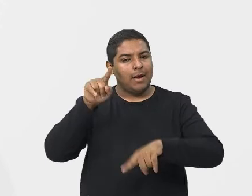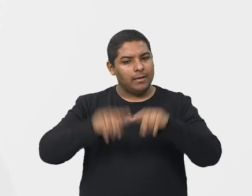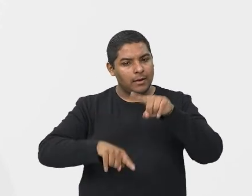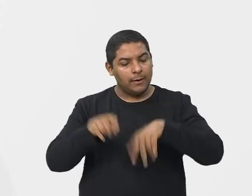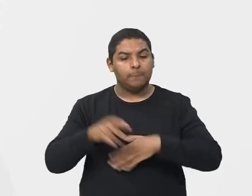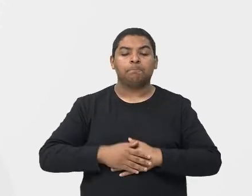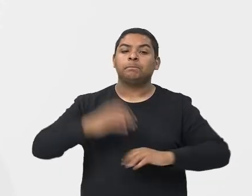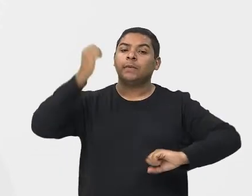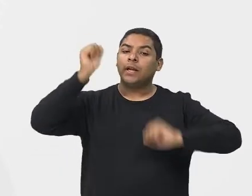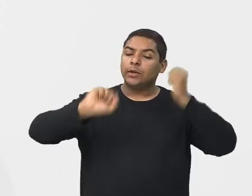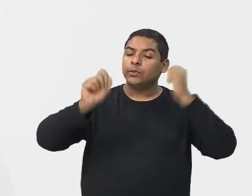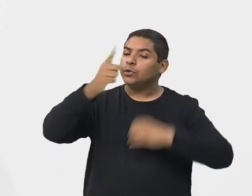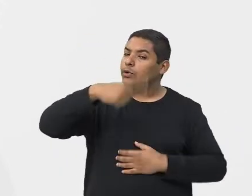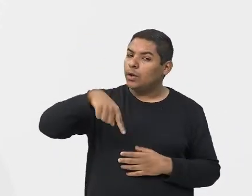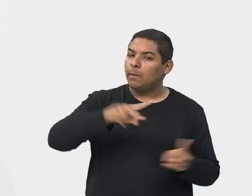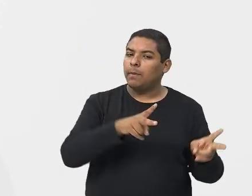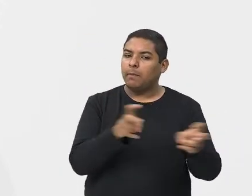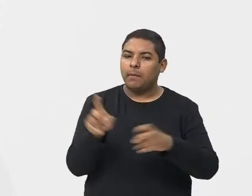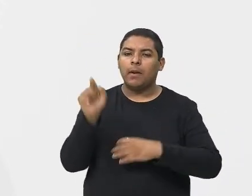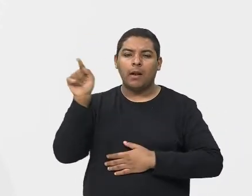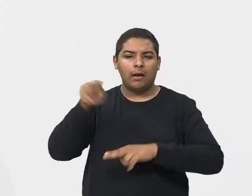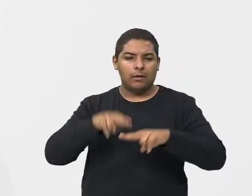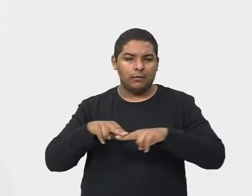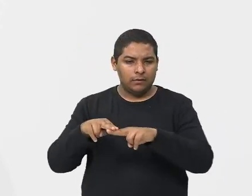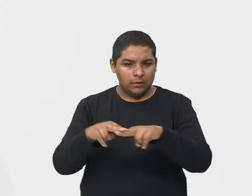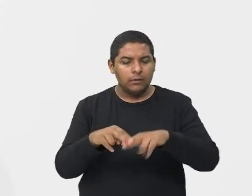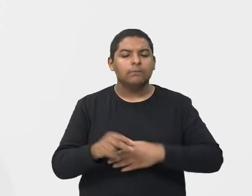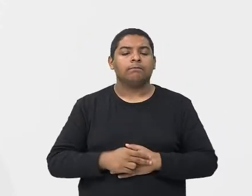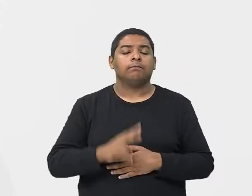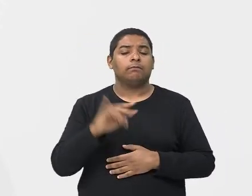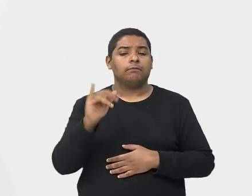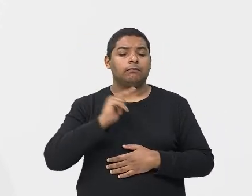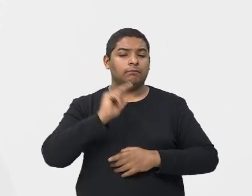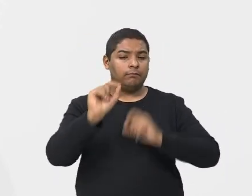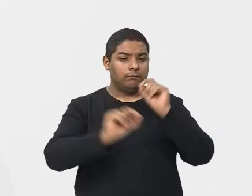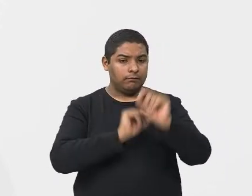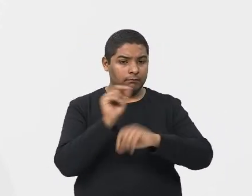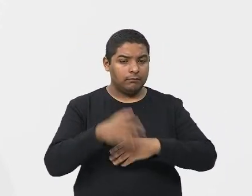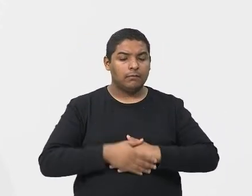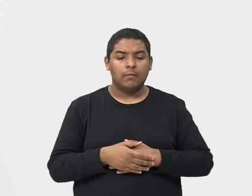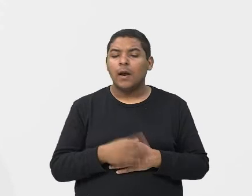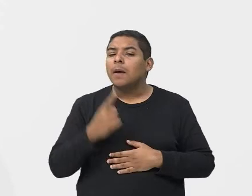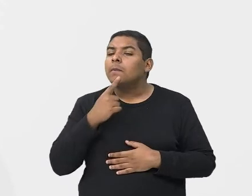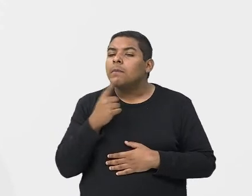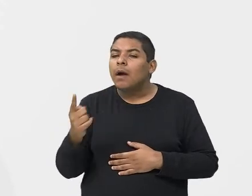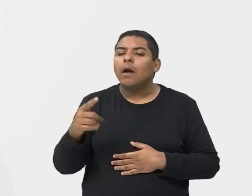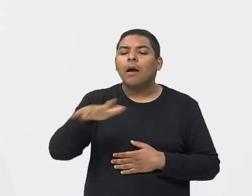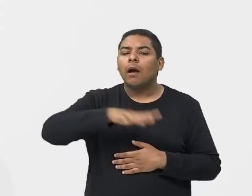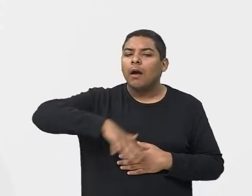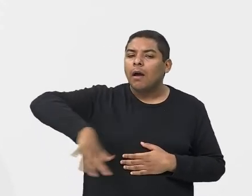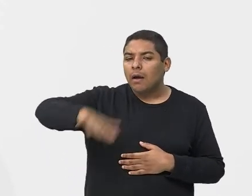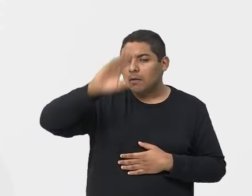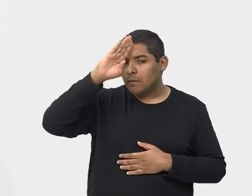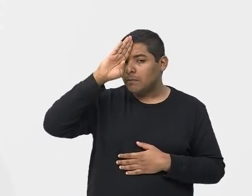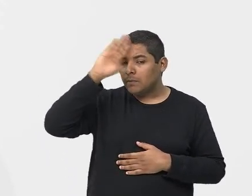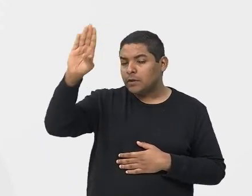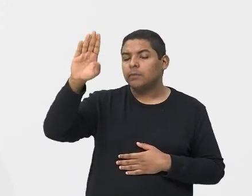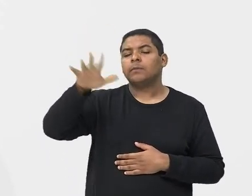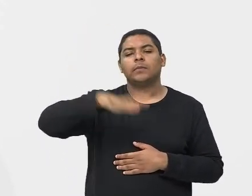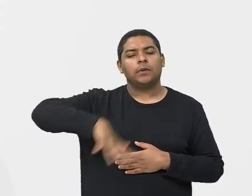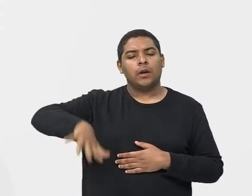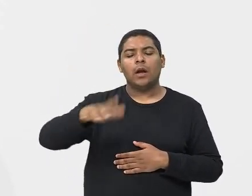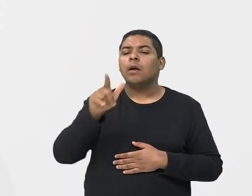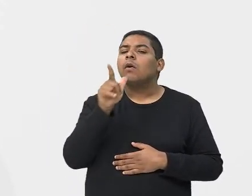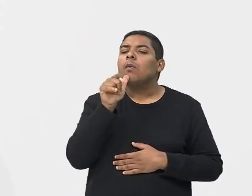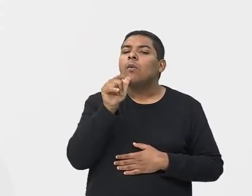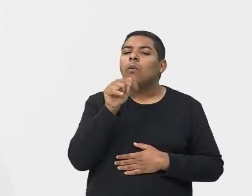na Nova Zelândia, elas realmente vão estar aí muito próximas, principalmente aí à parte